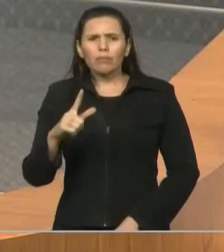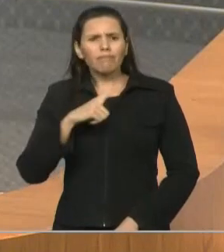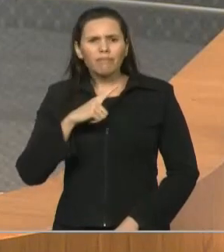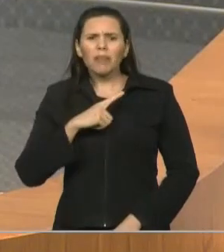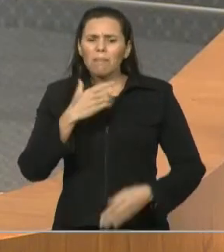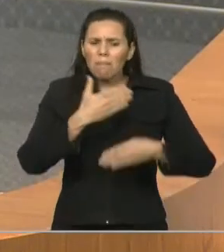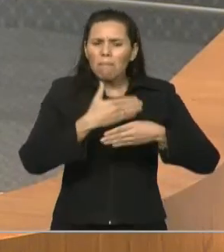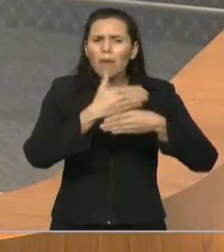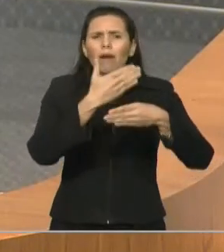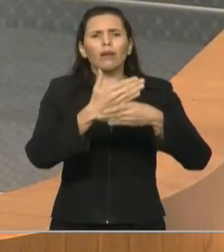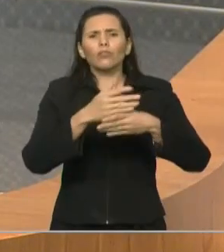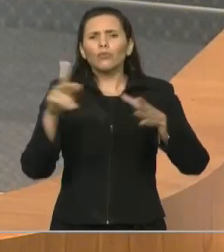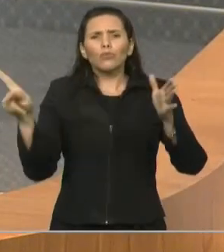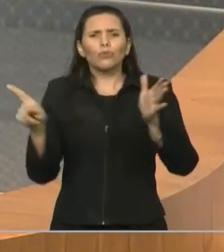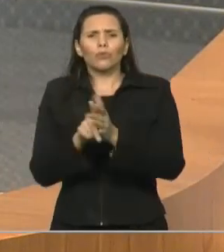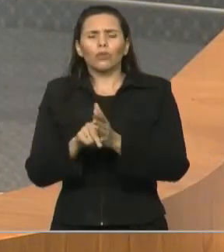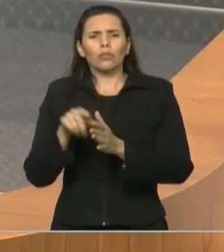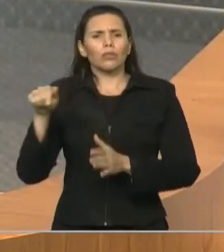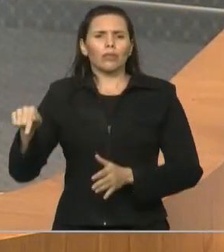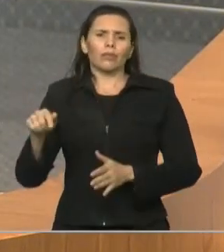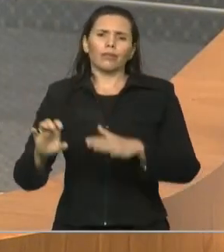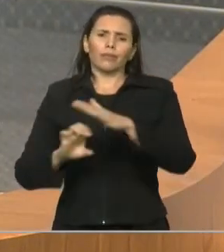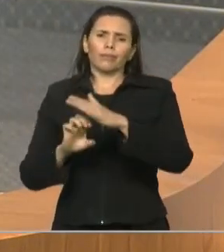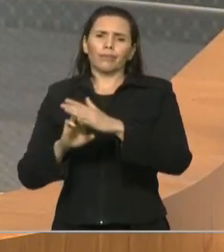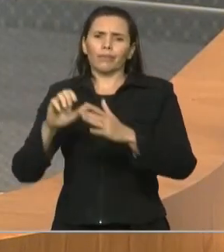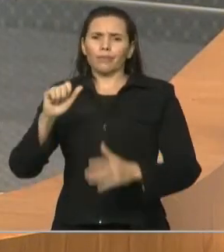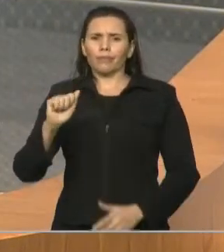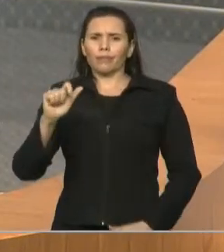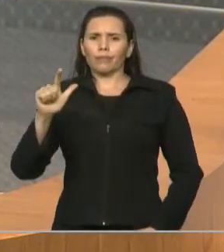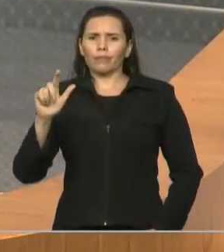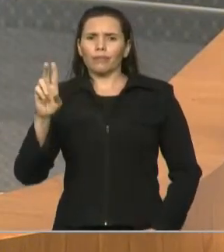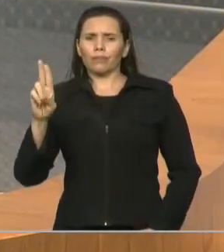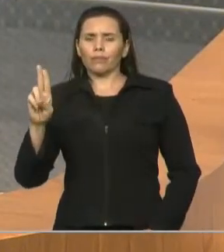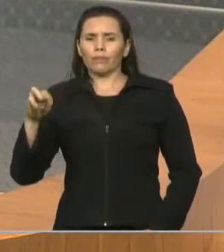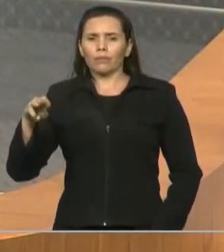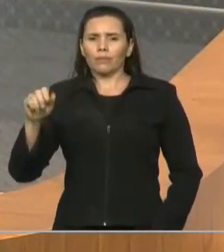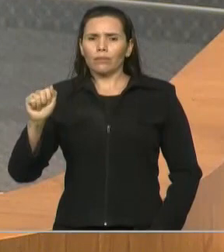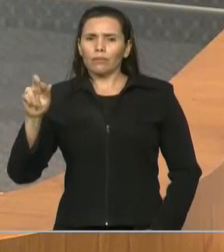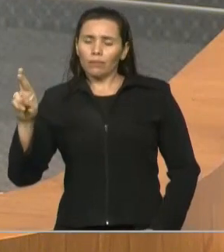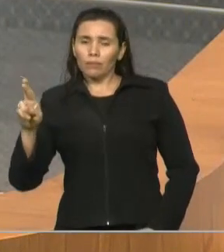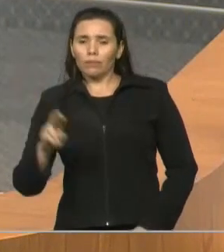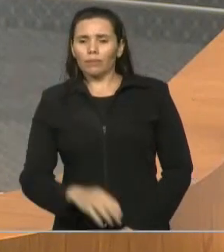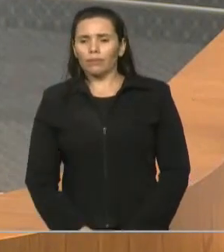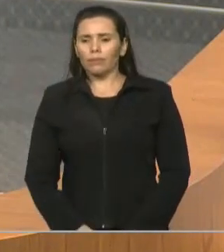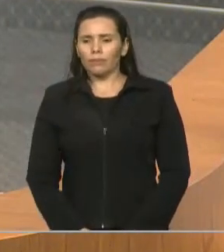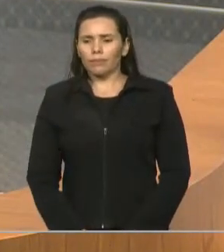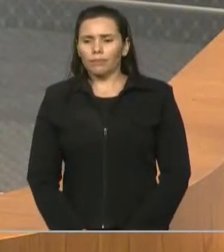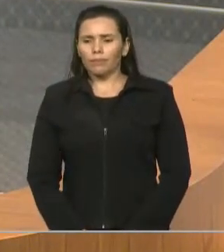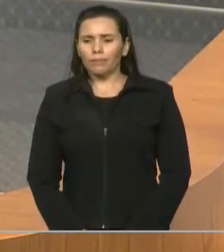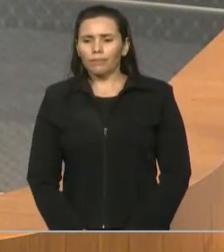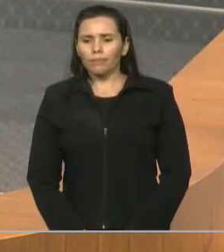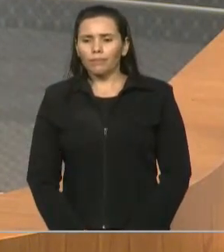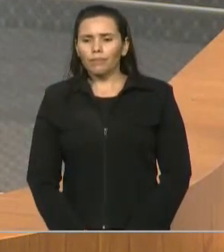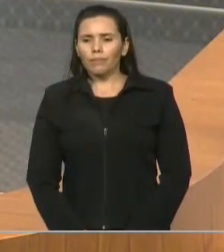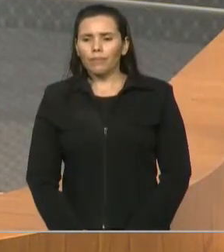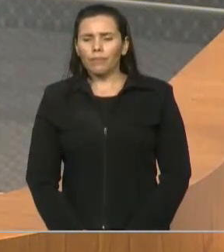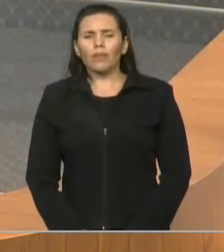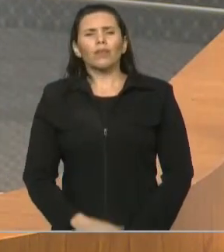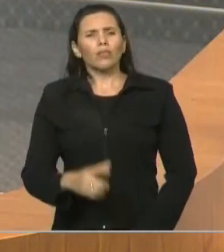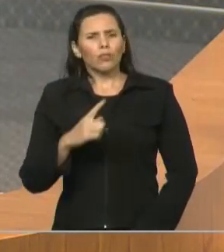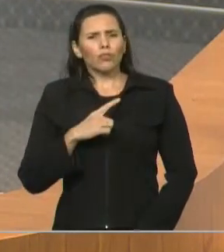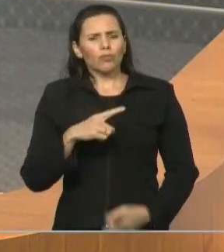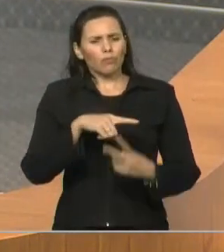Todas elas da Alumar. Apenas uma de resíduo, eu chamo, de água, existe 2